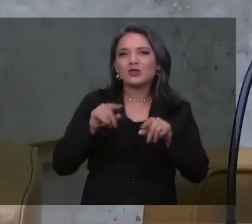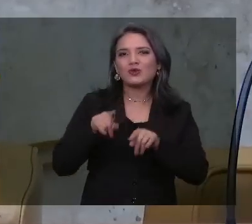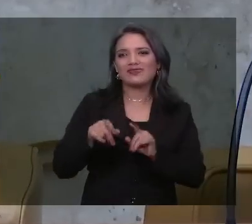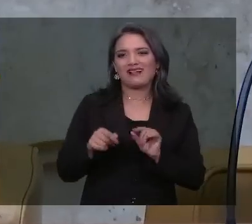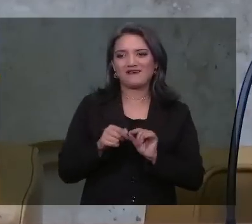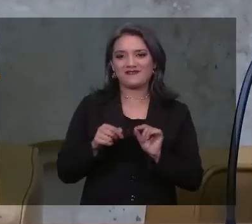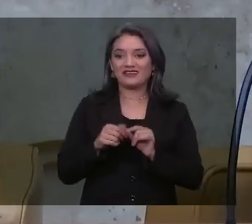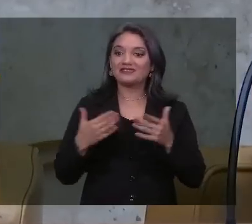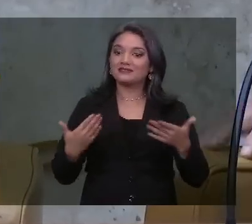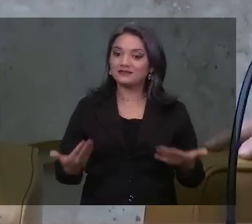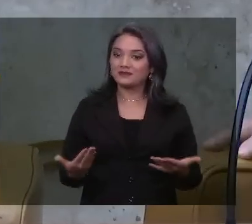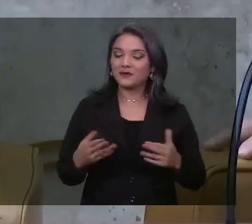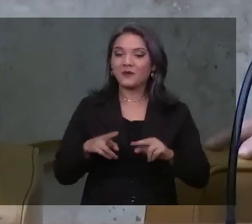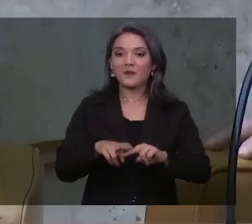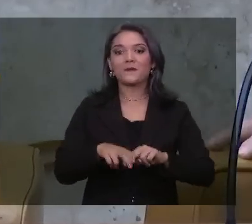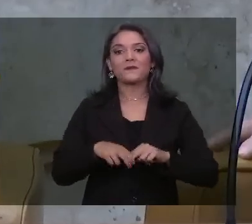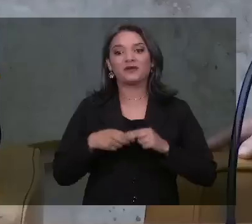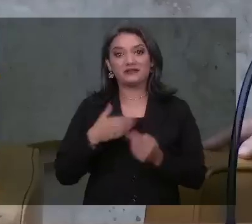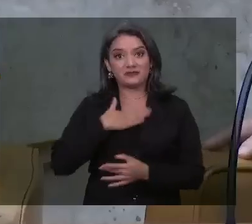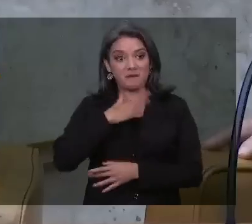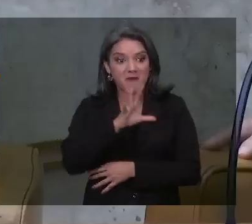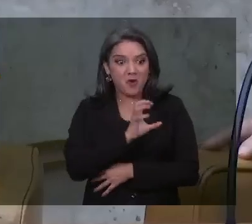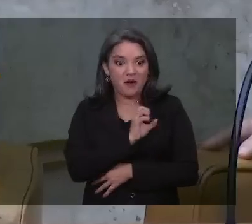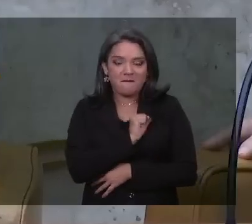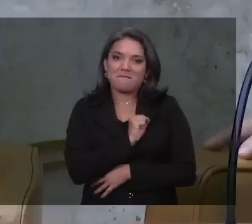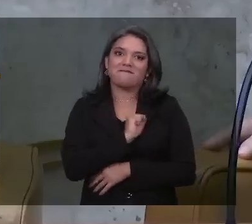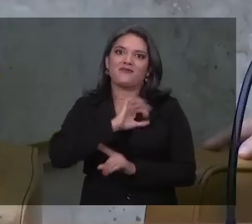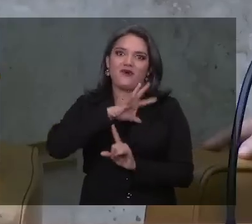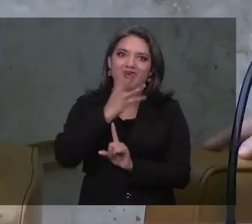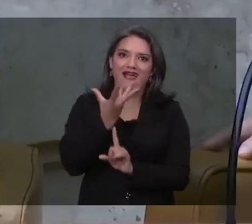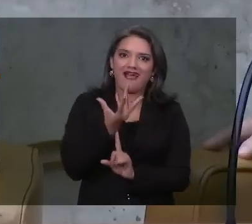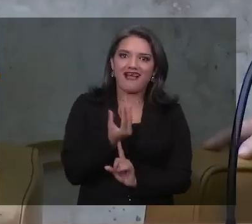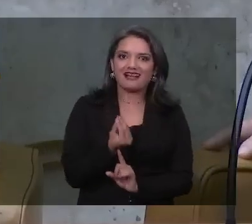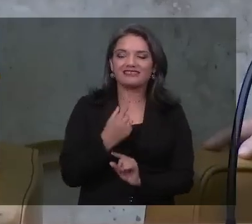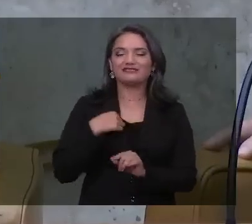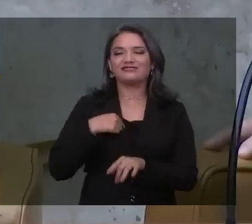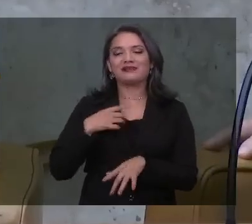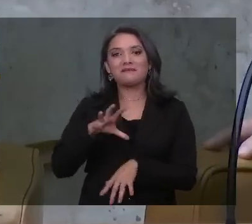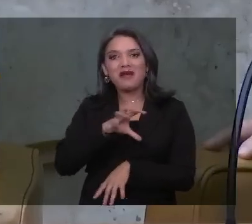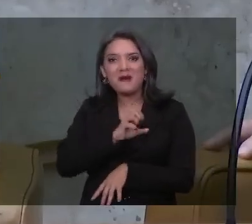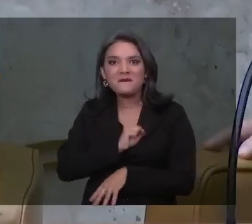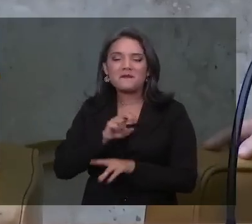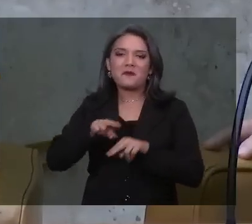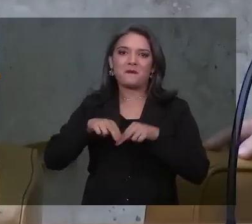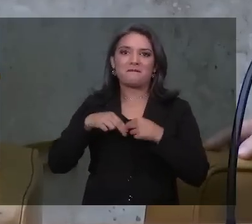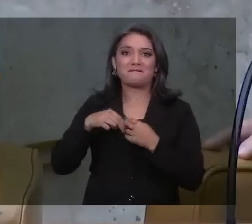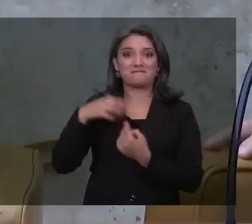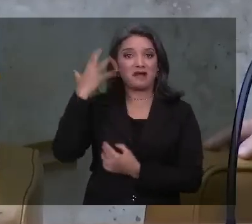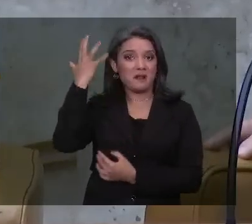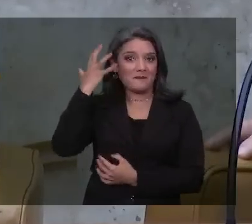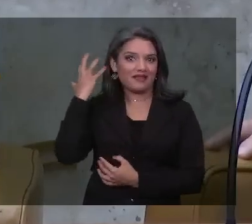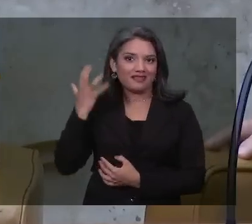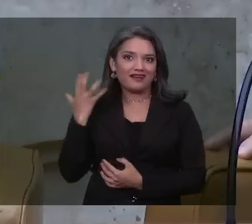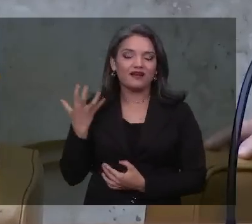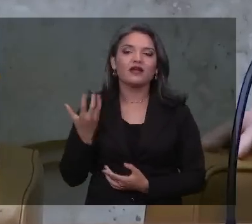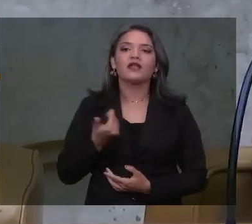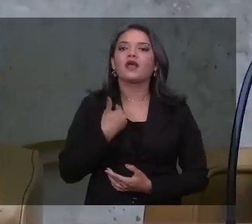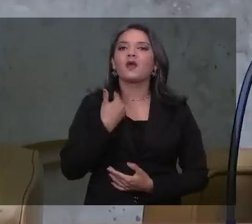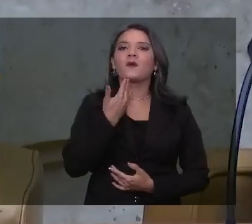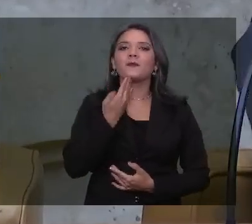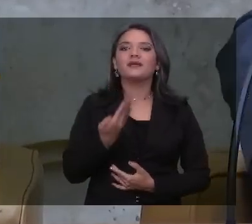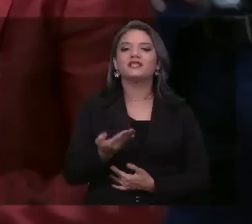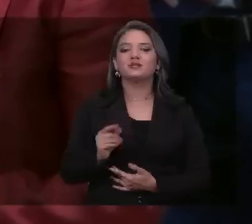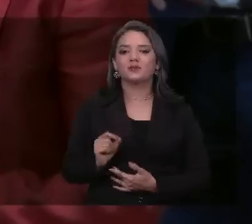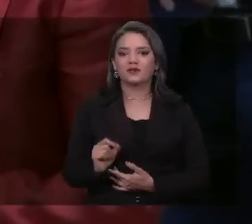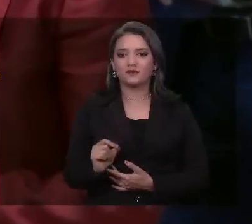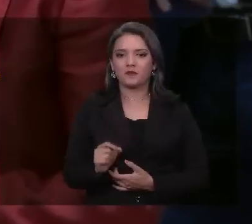razão desse meu amor pela arte e da minha admiração por Betânia, que pedi a ela